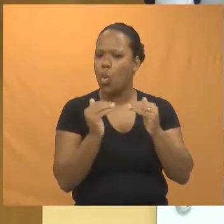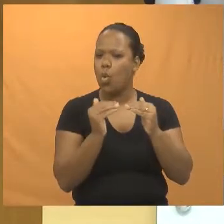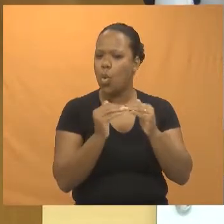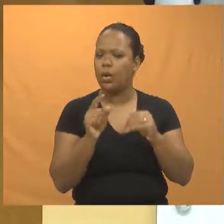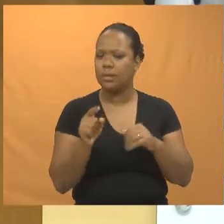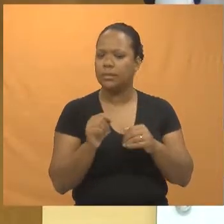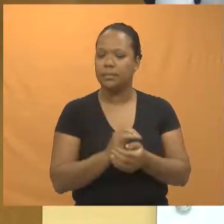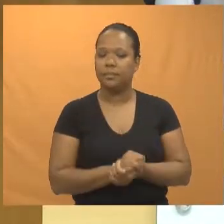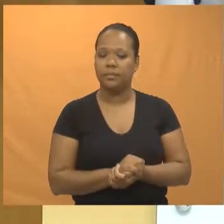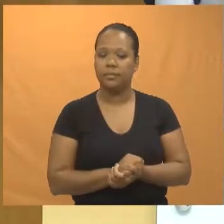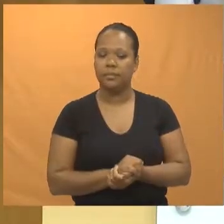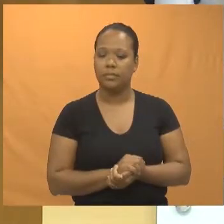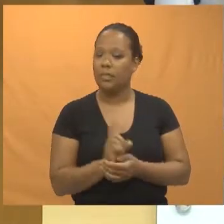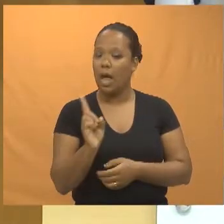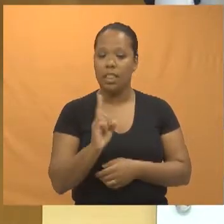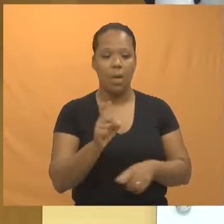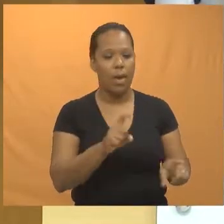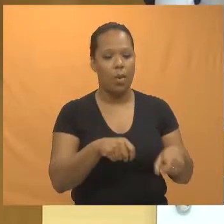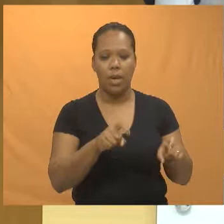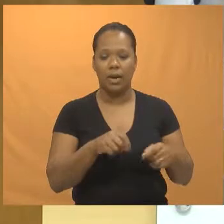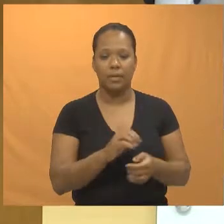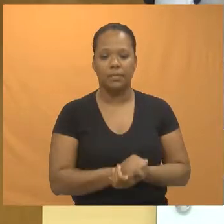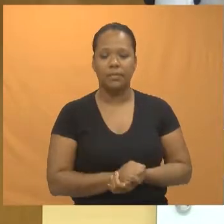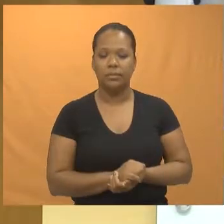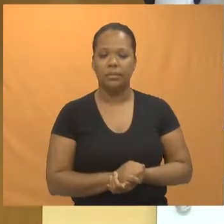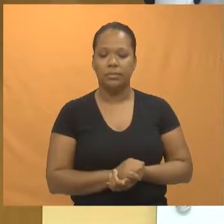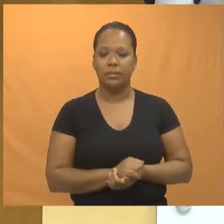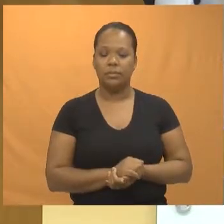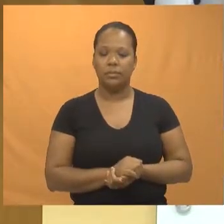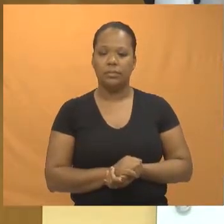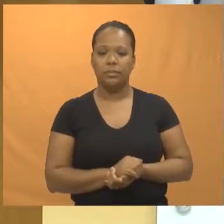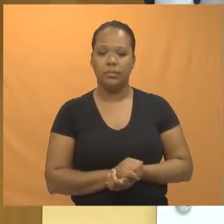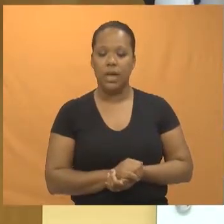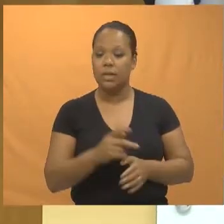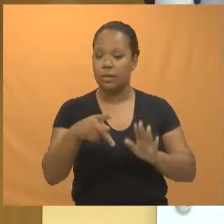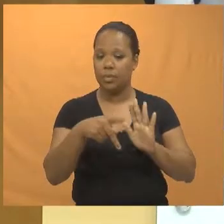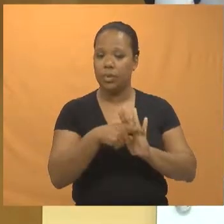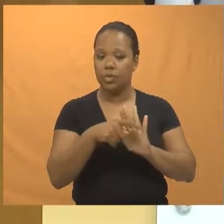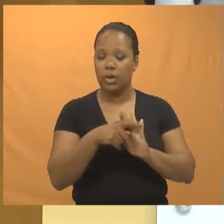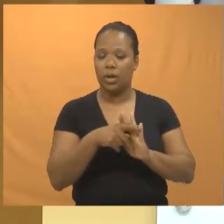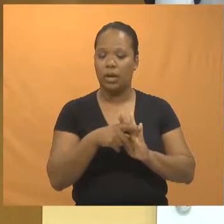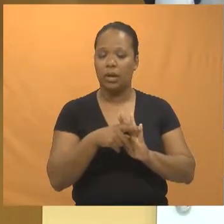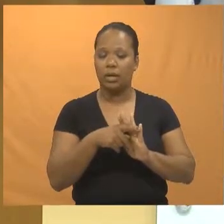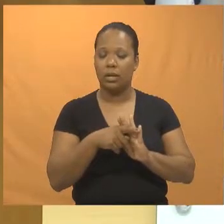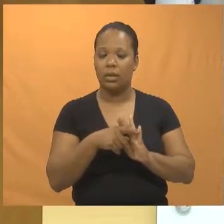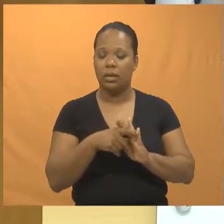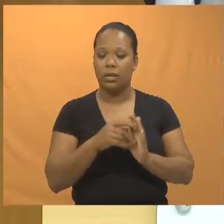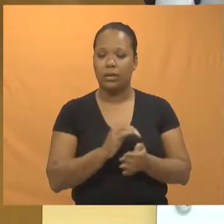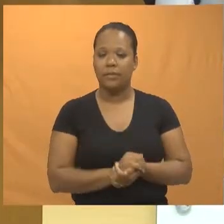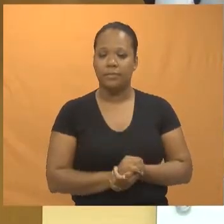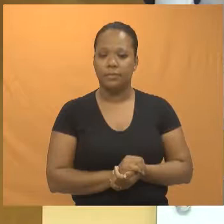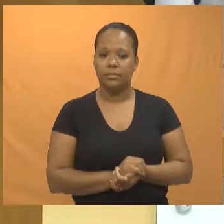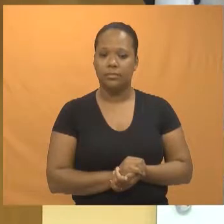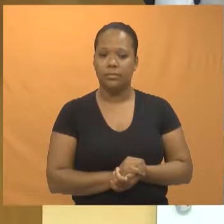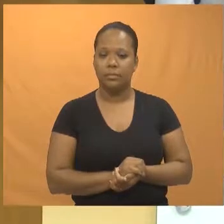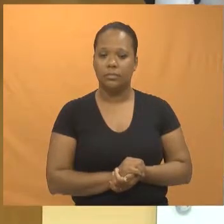Tem que ser feita a manutenção, não é zona rural, gente. Então, agora sim, com esse projeto, a aprovação desse projeto, nós temos aí a